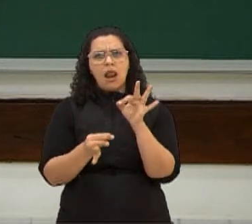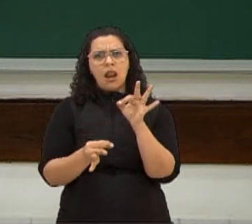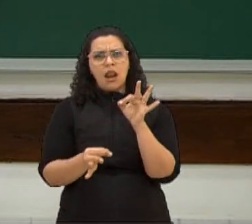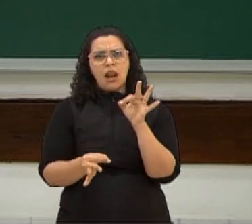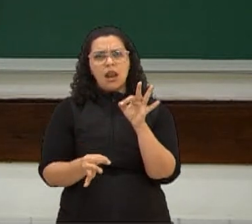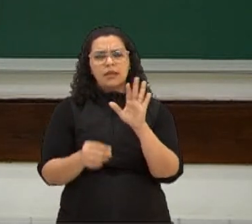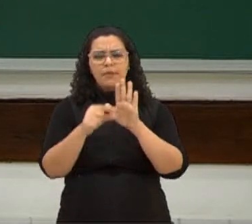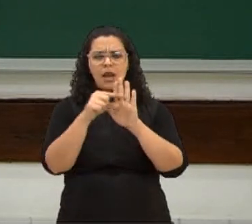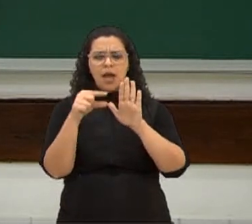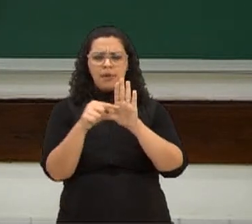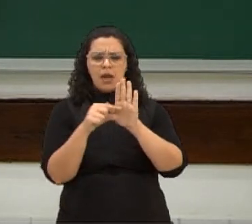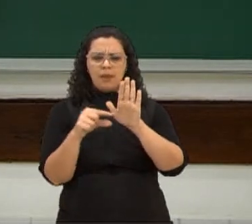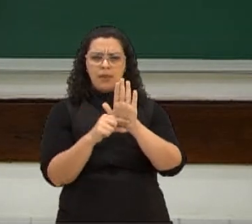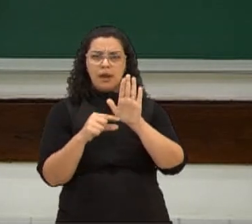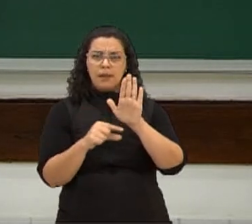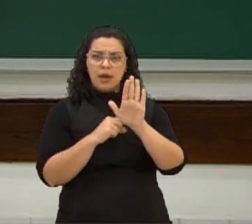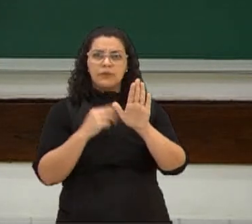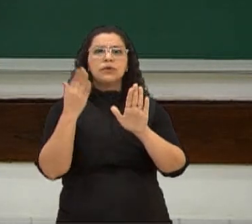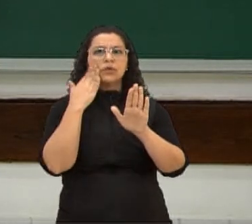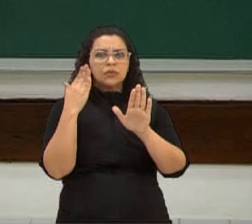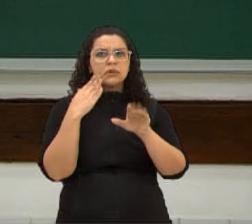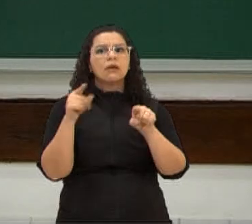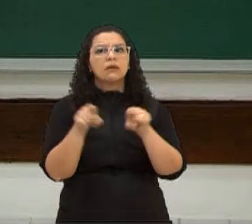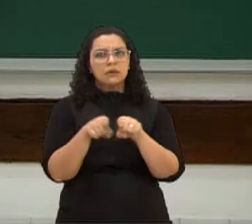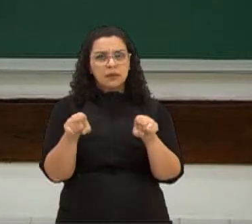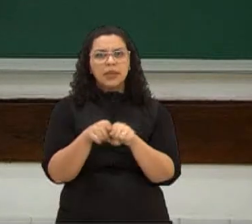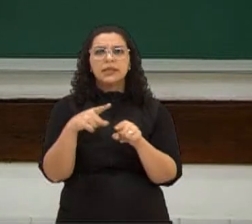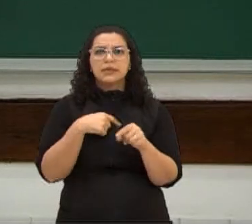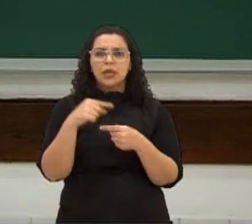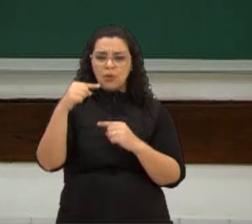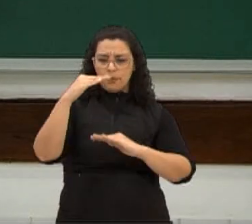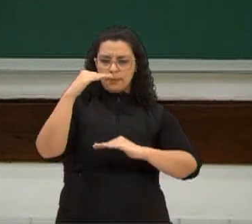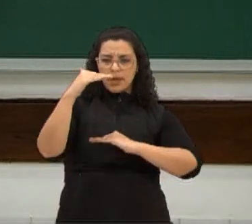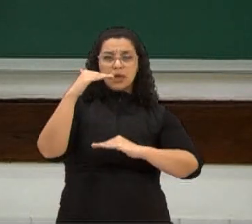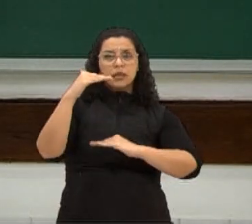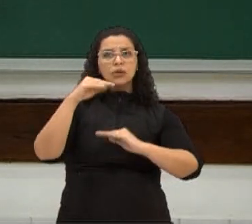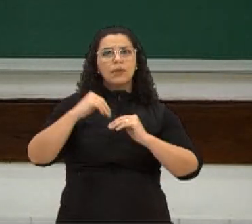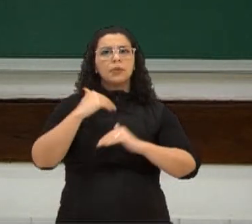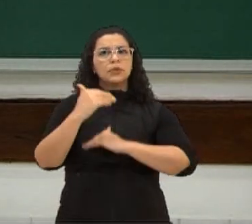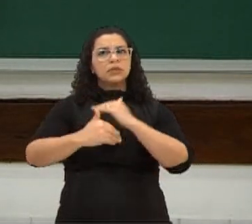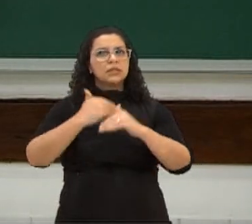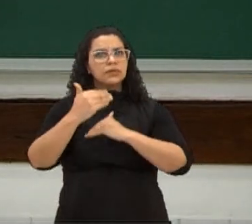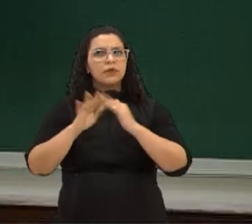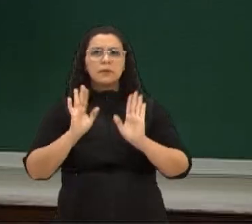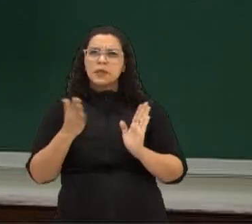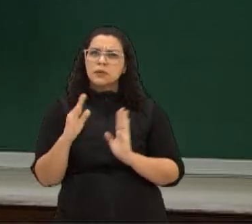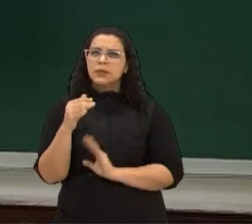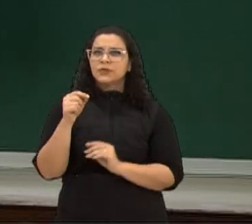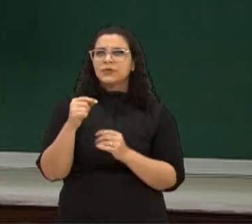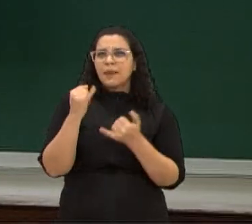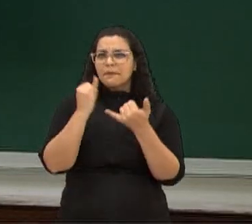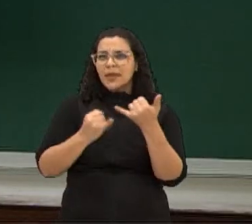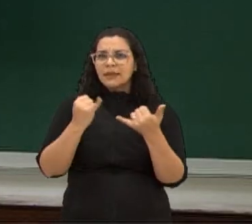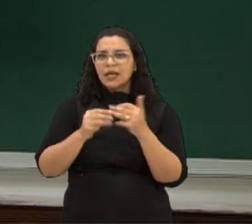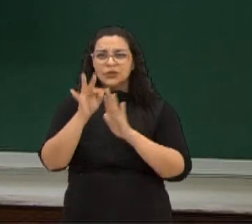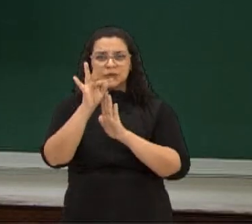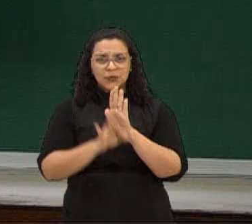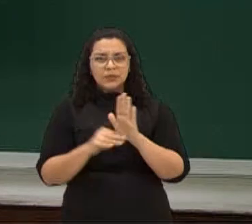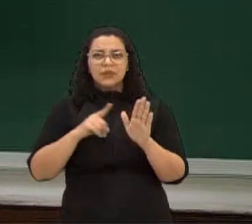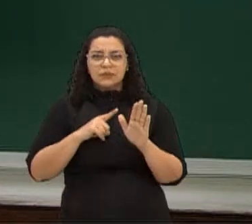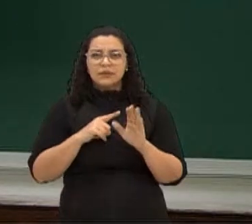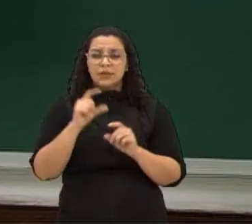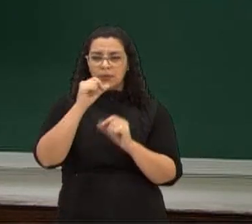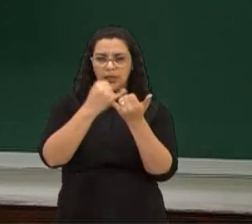com vários parágrafos, você sabe que também você vai ter esse desenvolvimento mais ou menos no meio do seu texto.